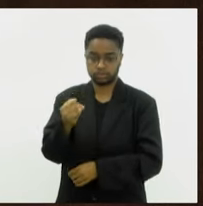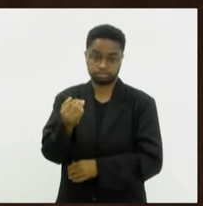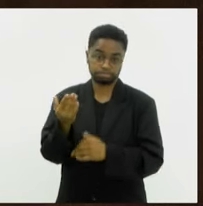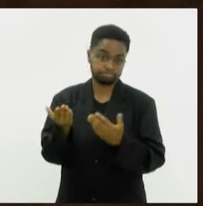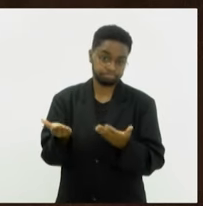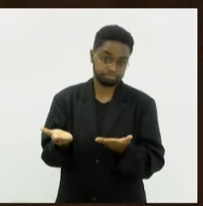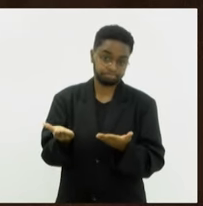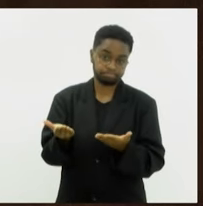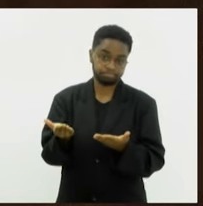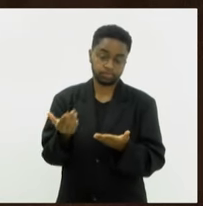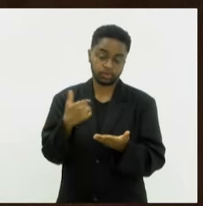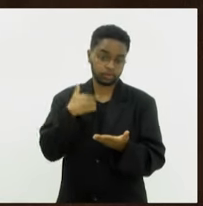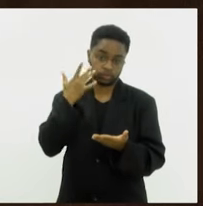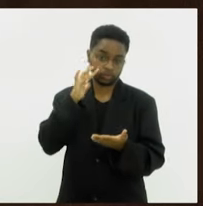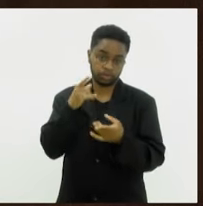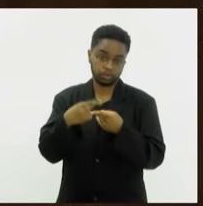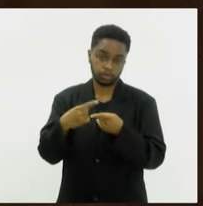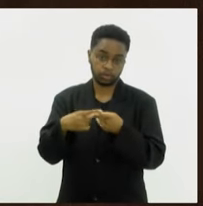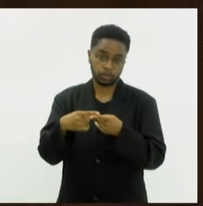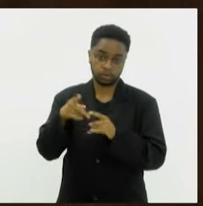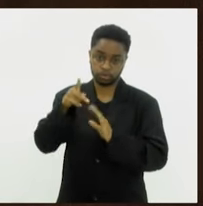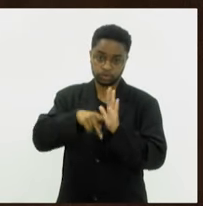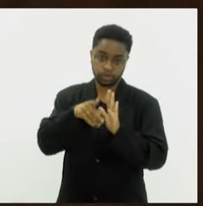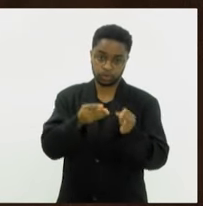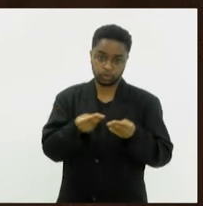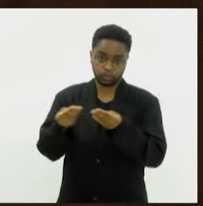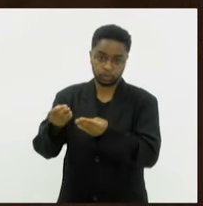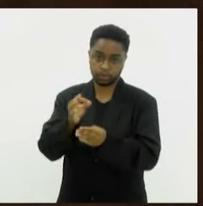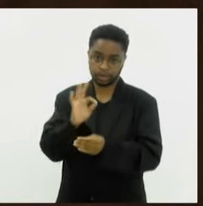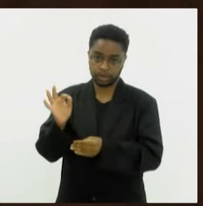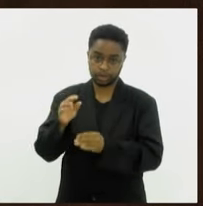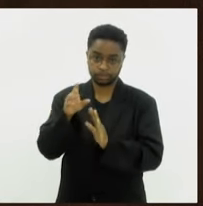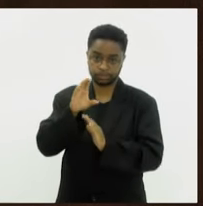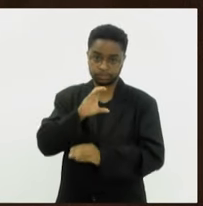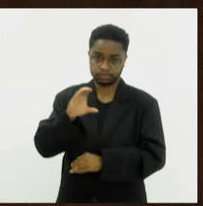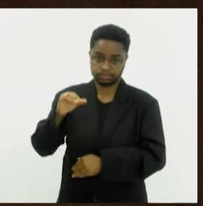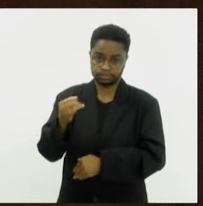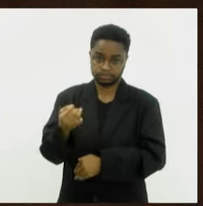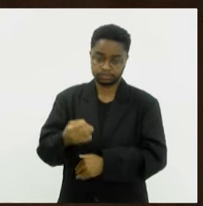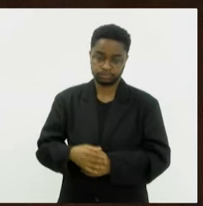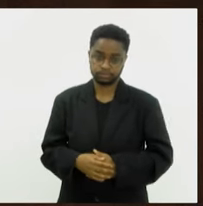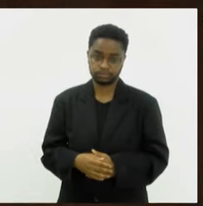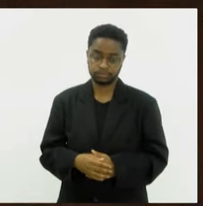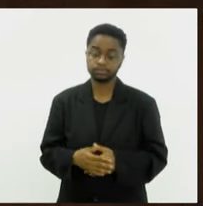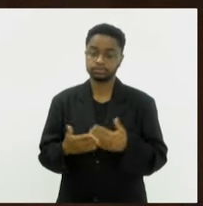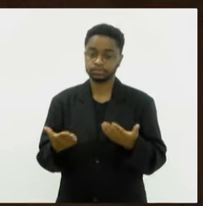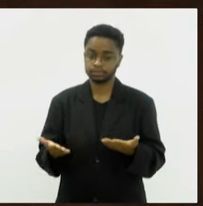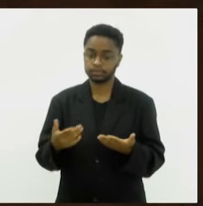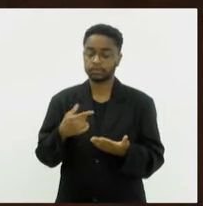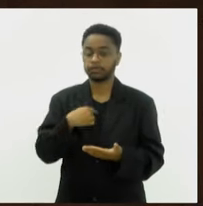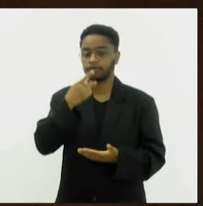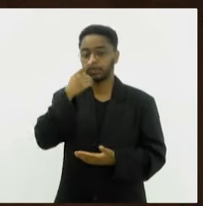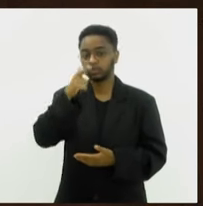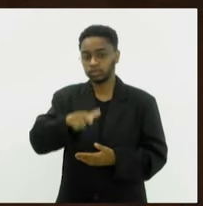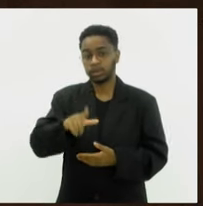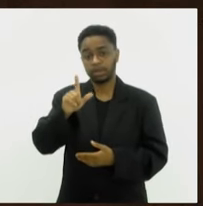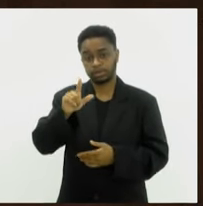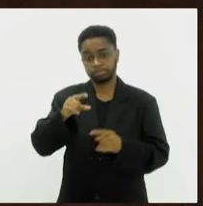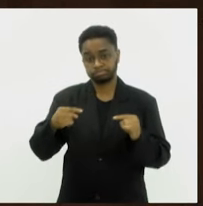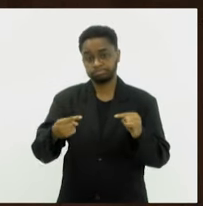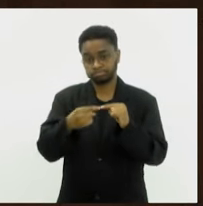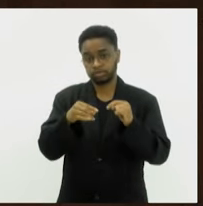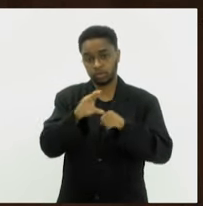Então, não vejo porque o projeto da mesa não passa na CCJ. Eu volto a dizer, o projeto é